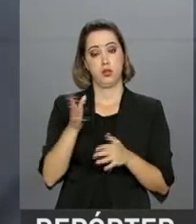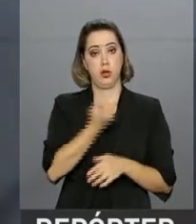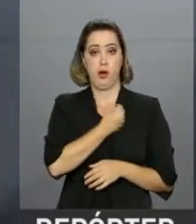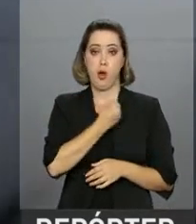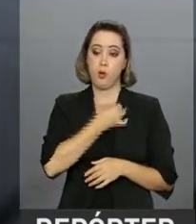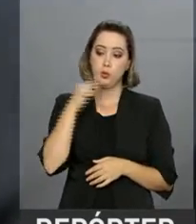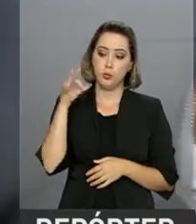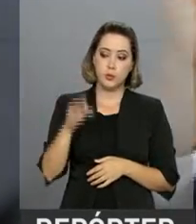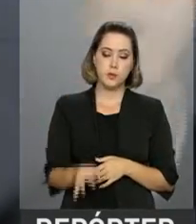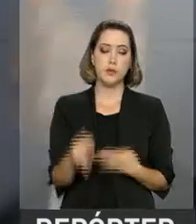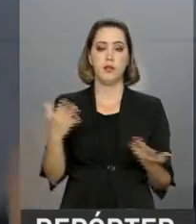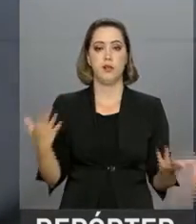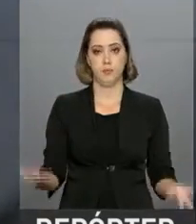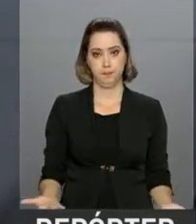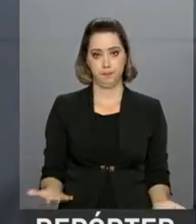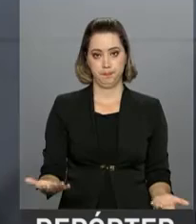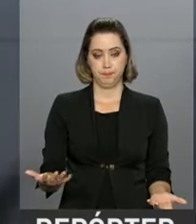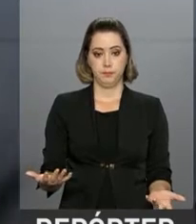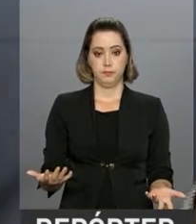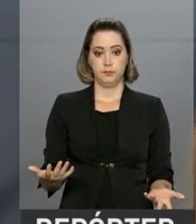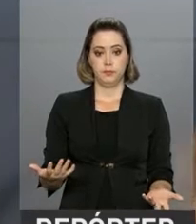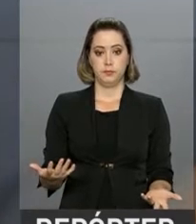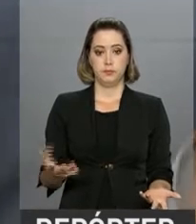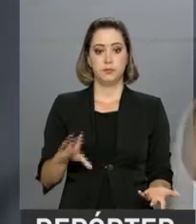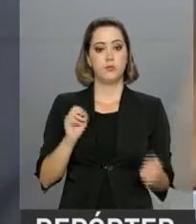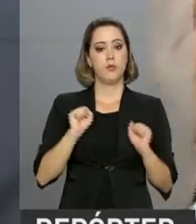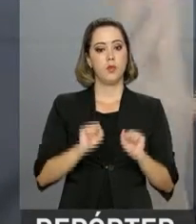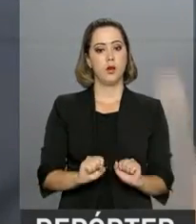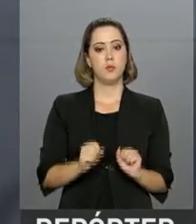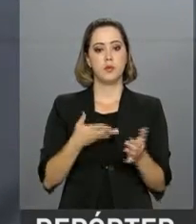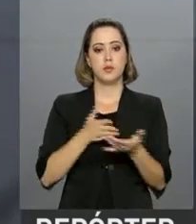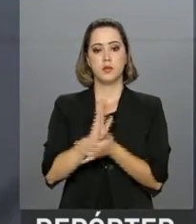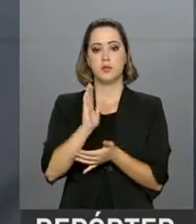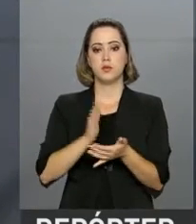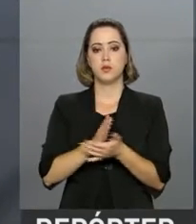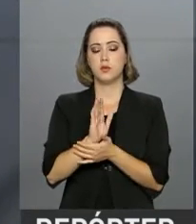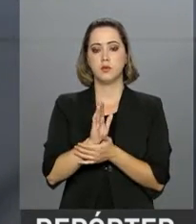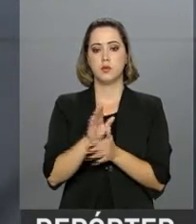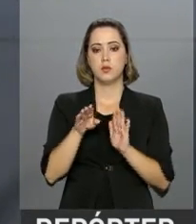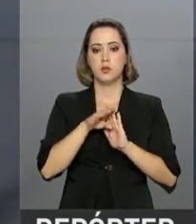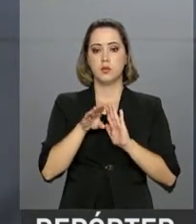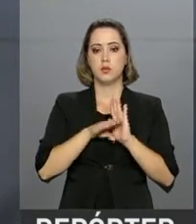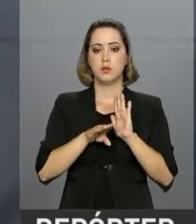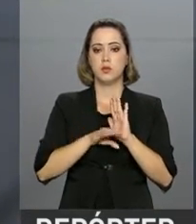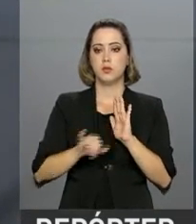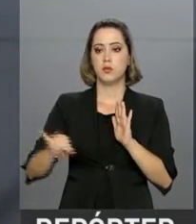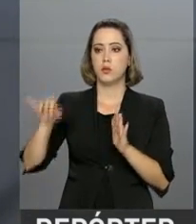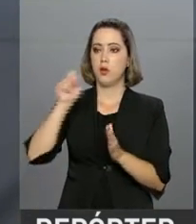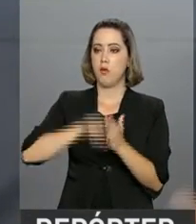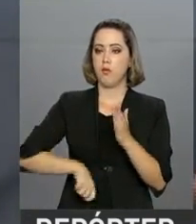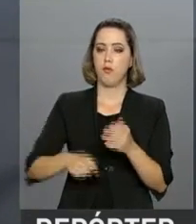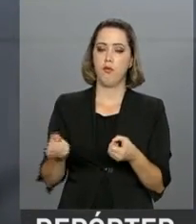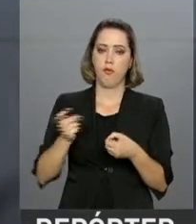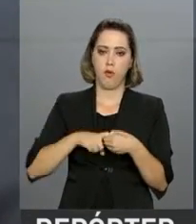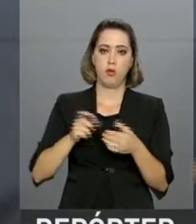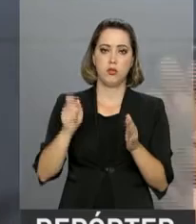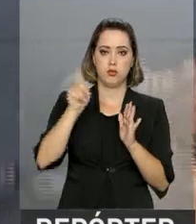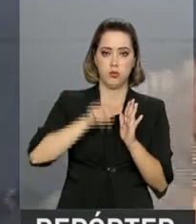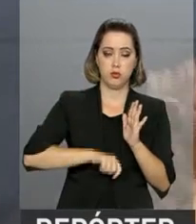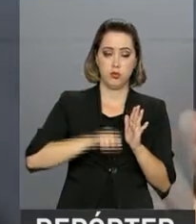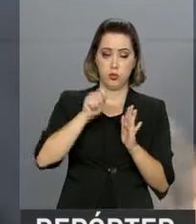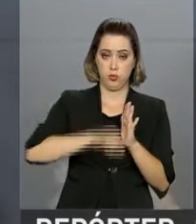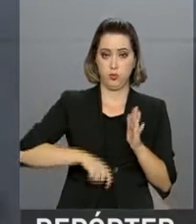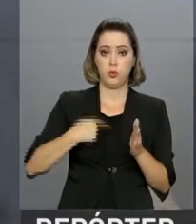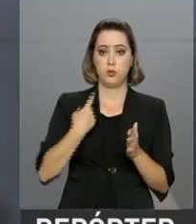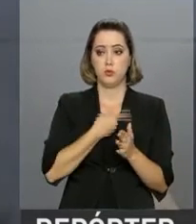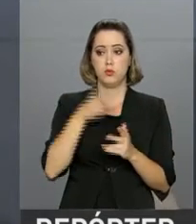mais concretos, a possível aprovação de um programa de repatriação de capitais. Então, tudo isso nós